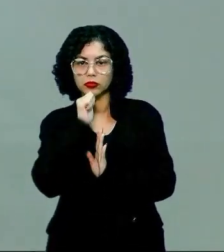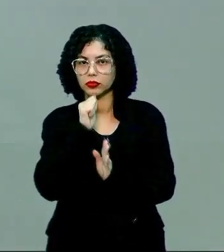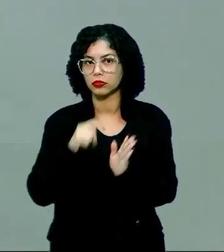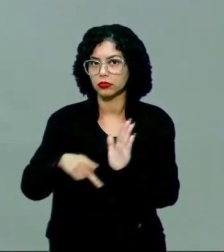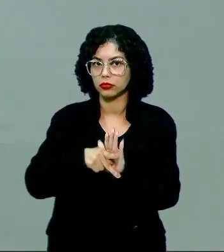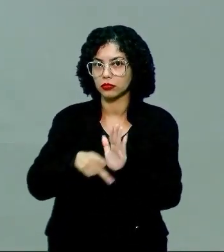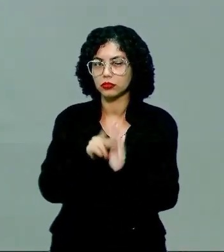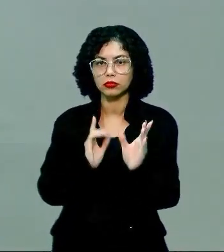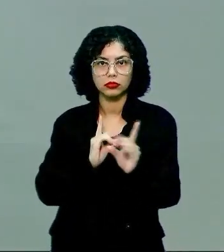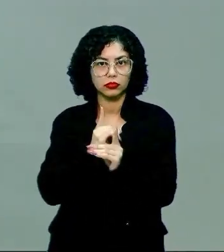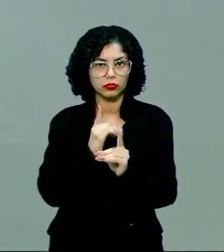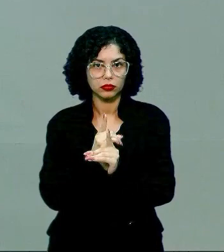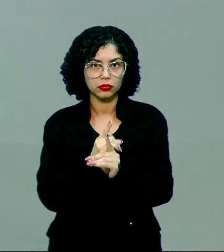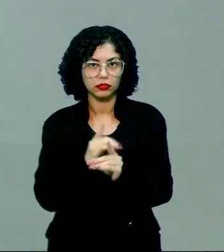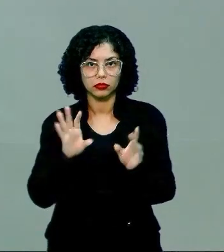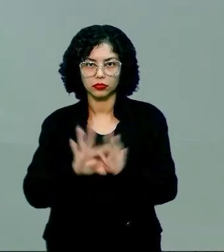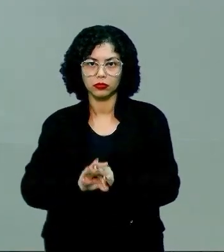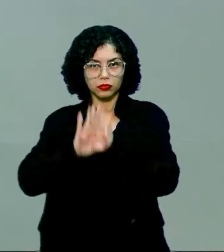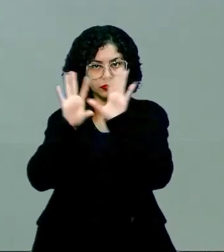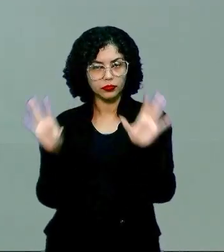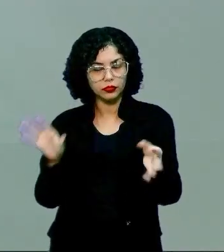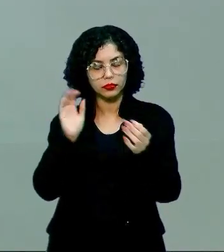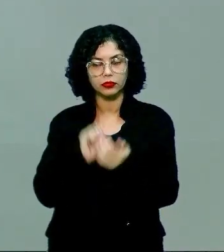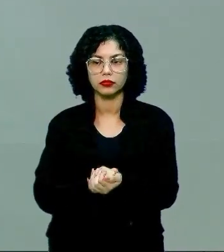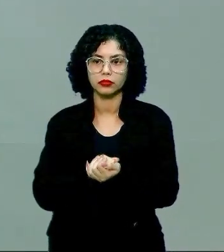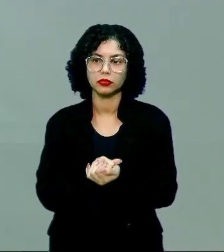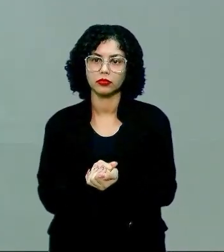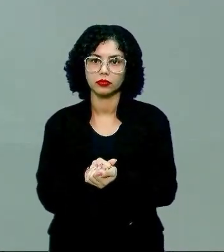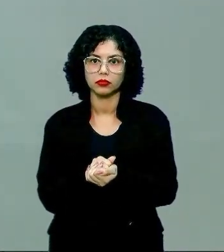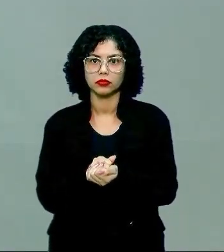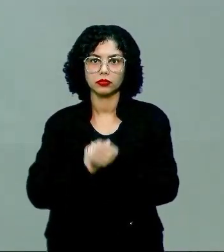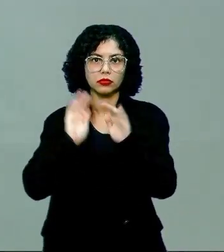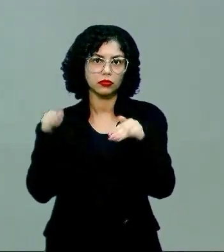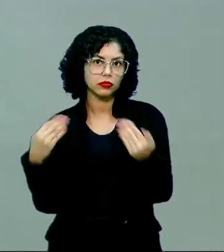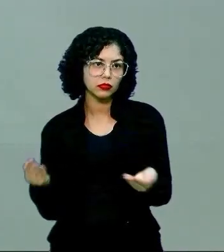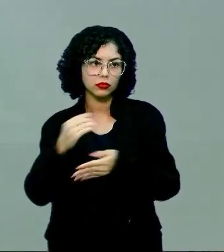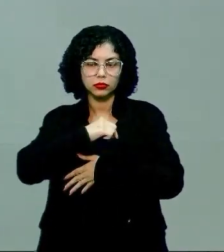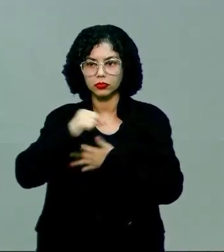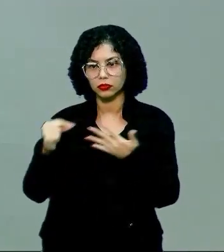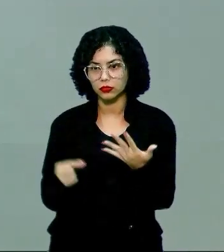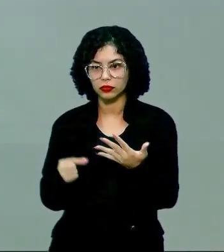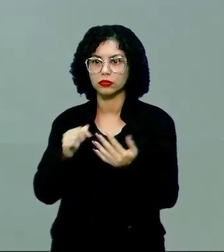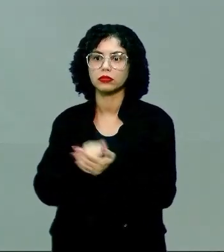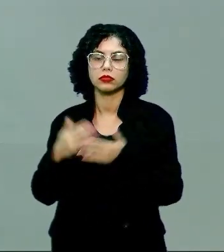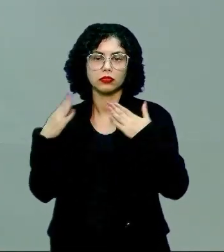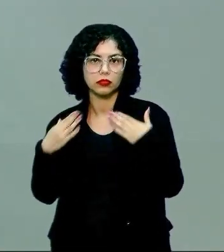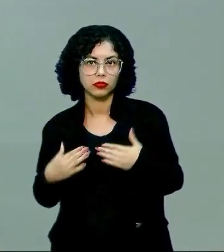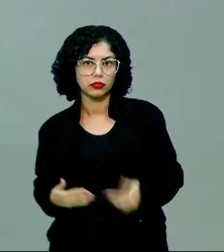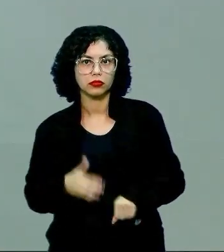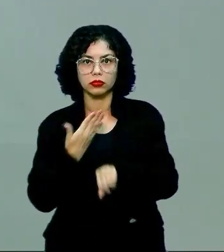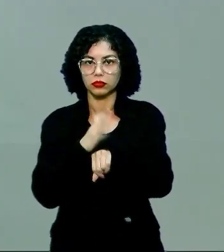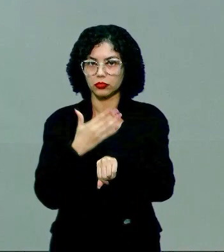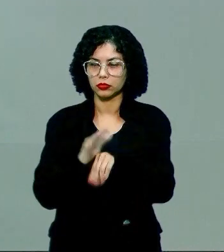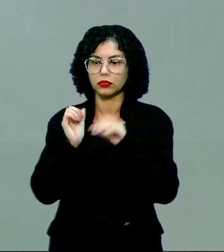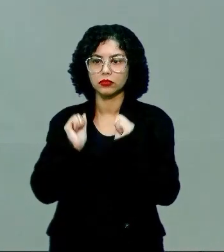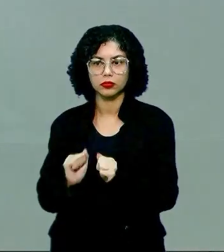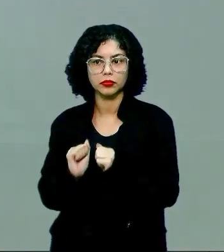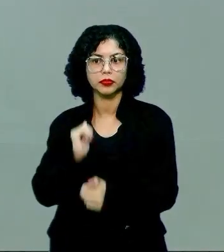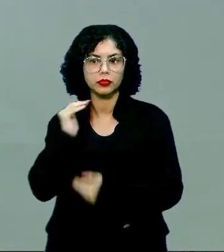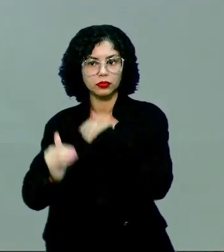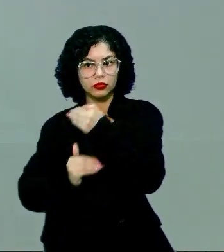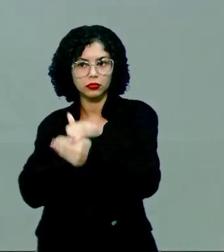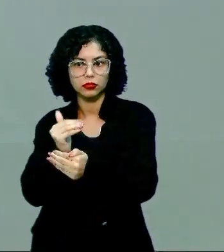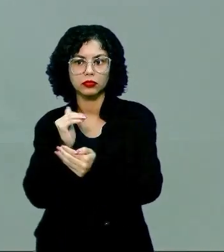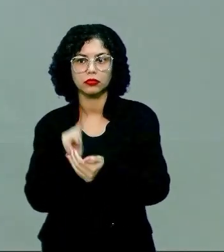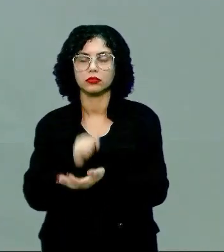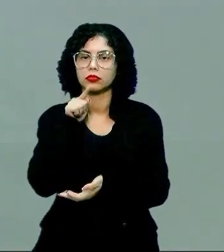justamente você identificar livremente Quais são os elementos corporais Quais são as práticas que você pode desenvolver